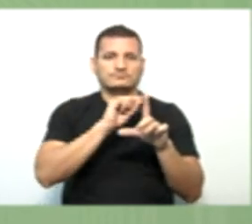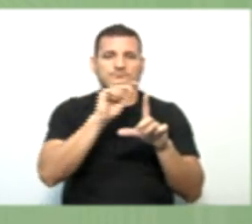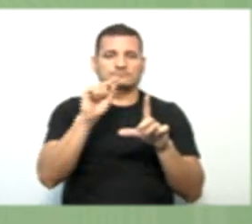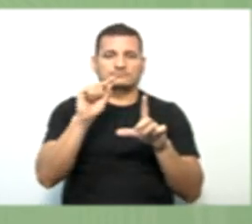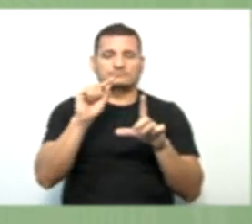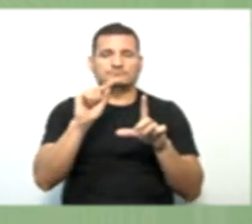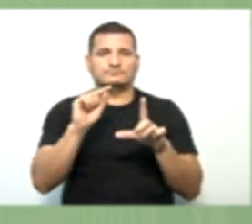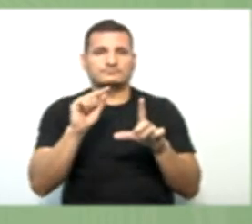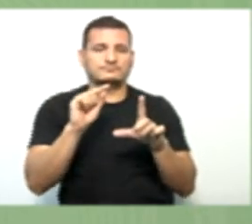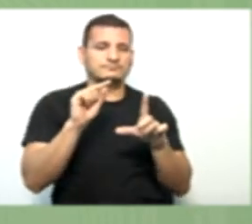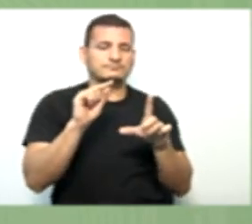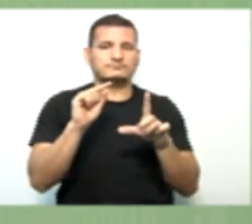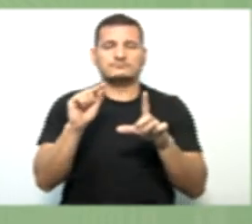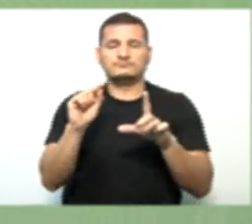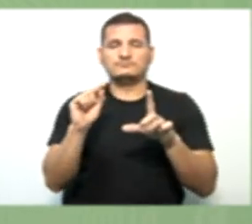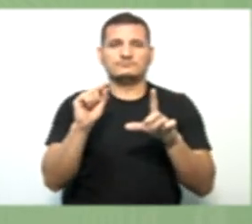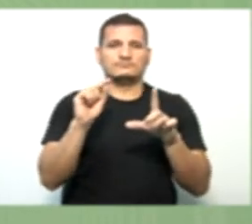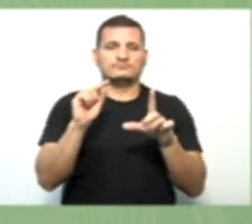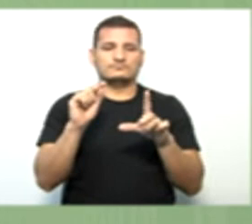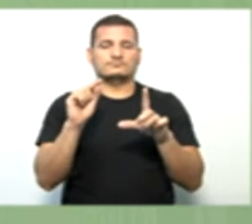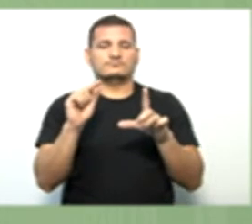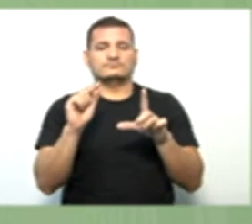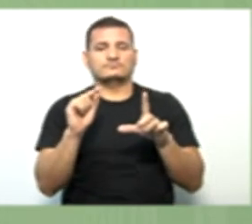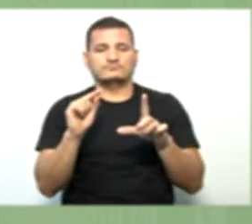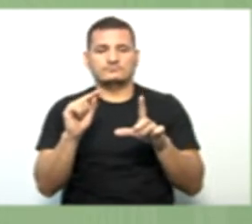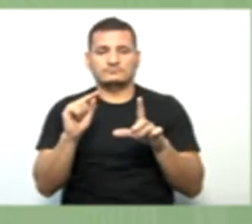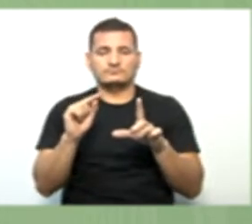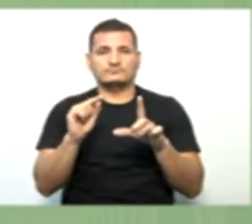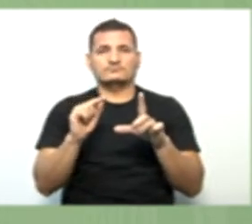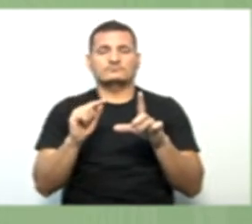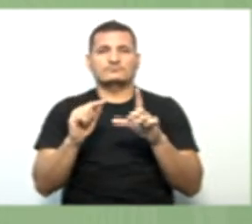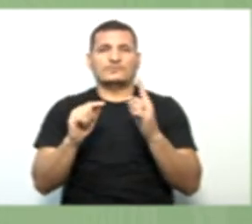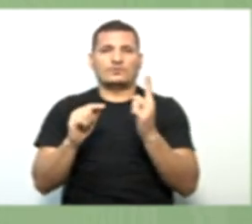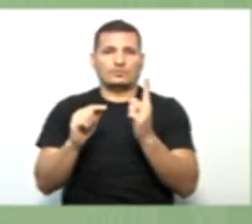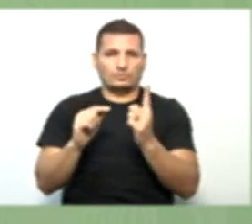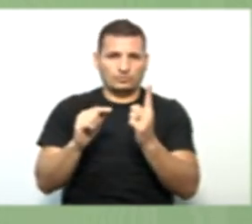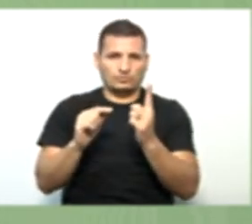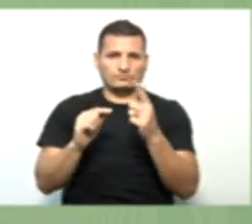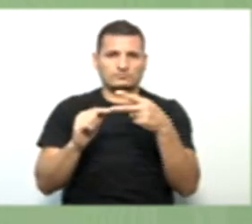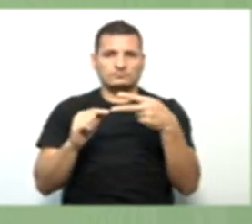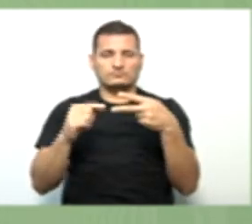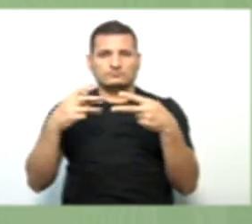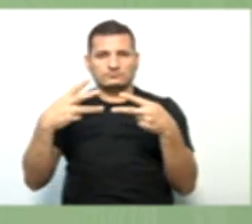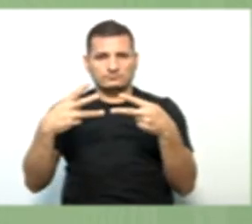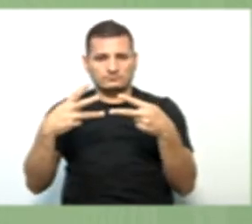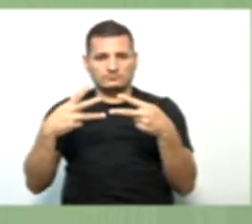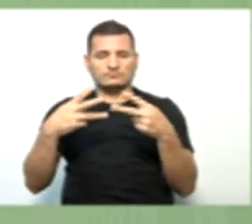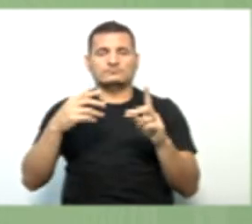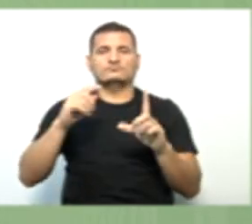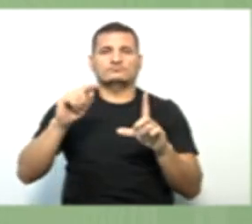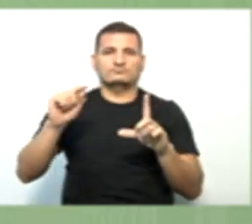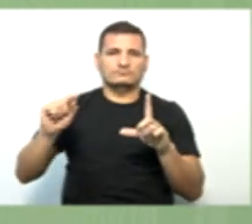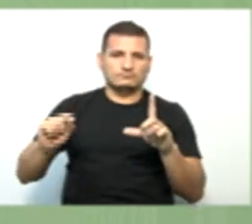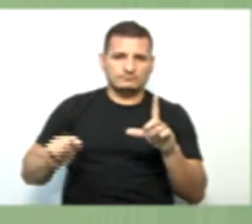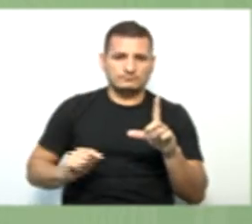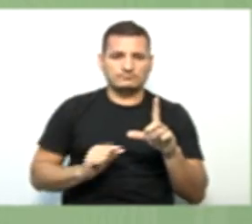volta e testa de novo. Então, agora o i é 1. 1 é menor que 3? Sim. Daí ele imprime o